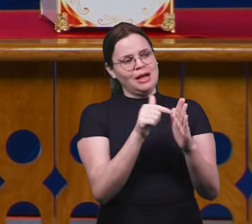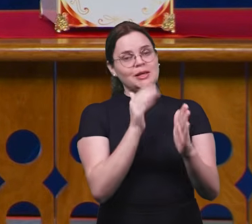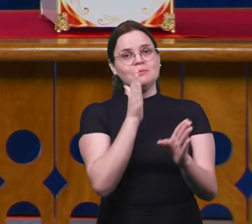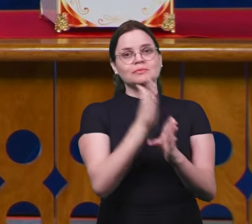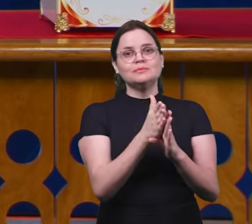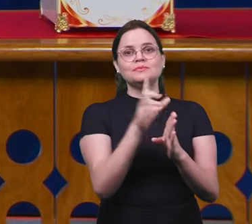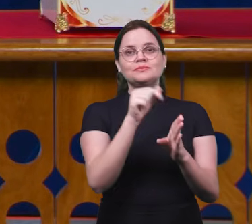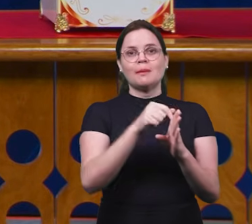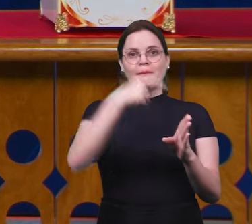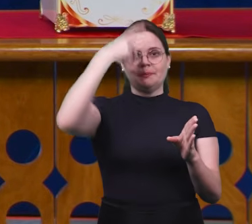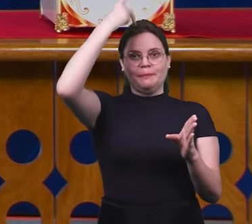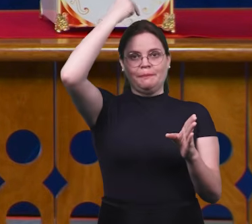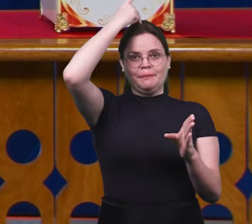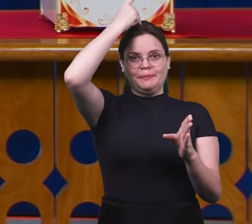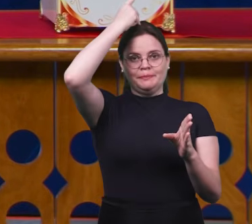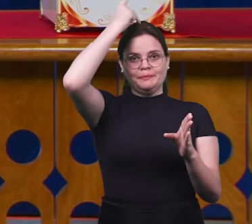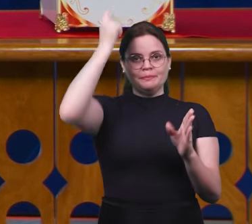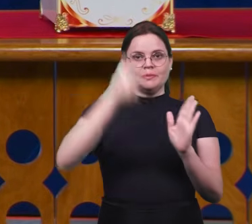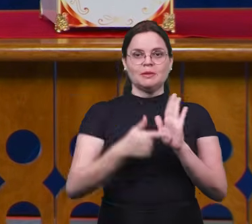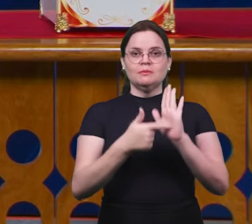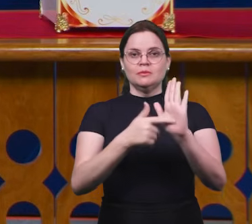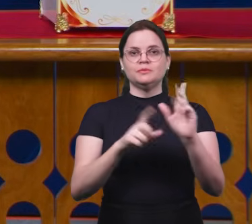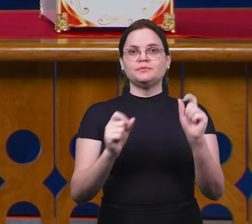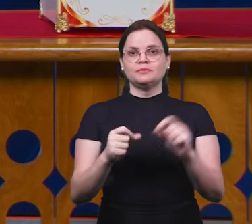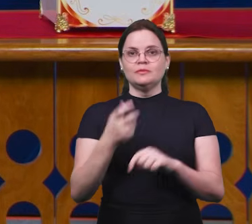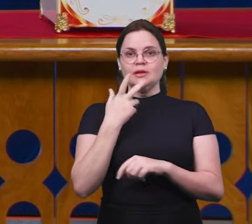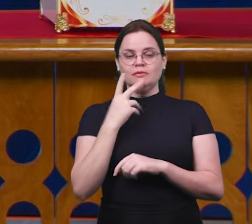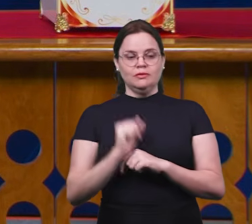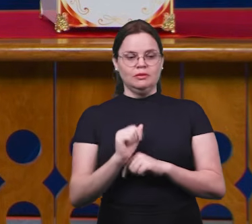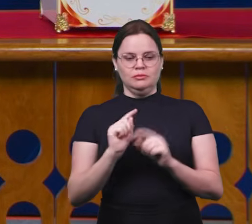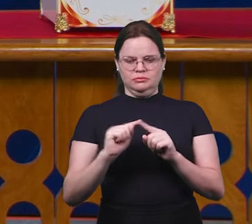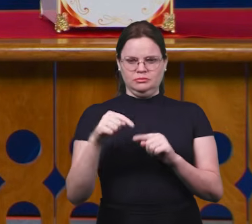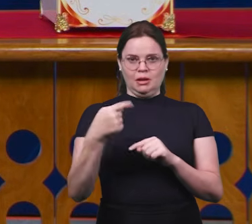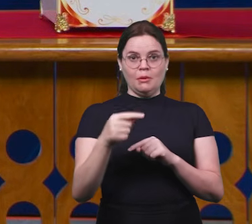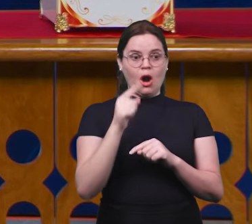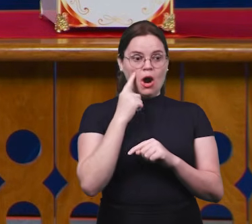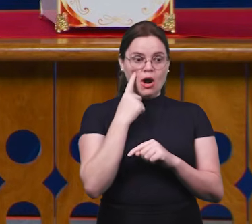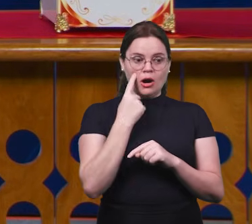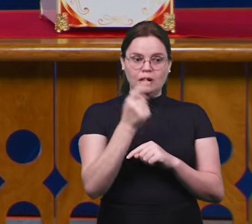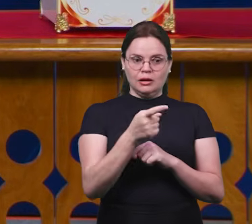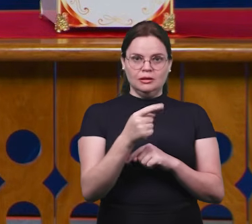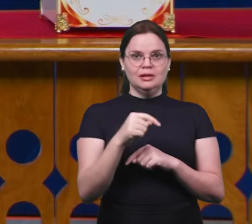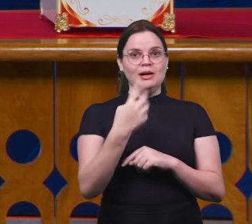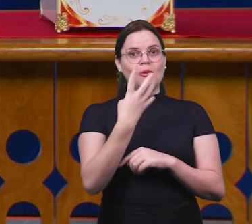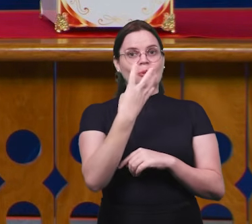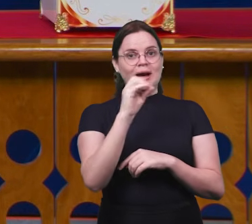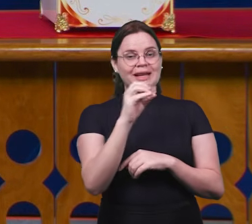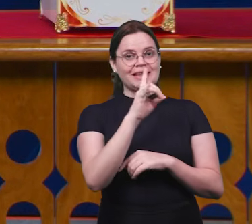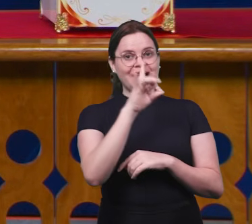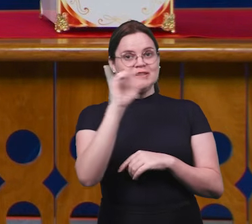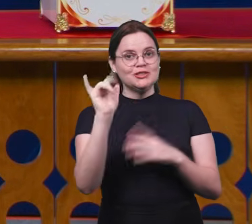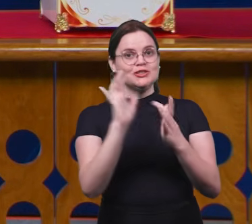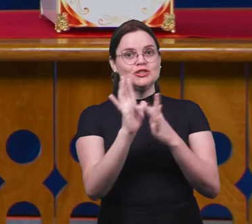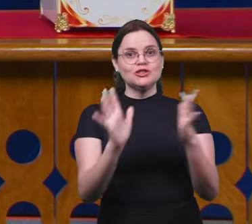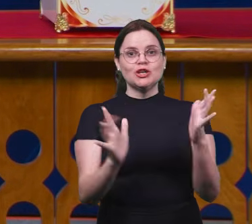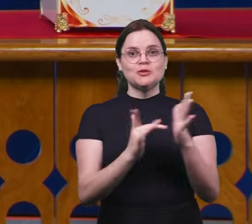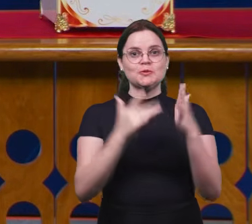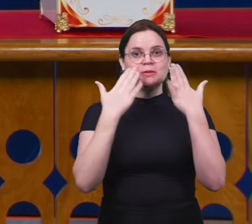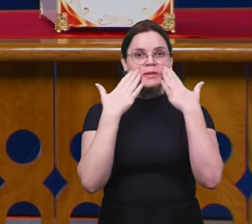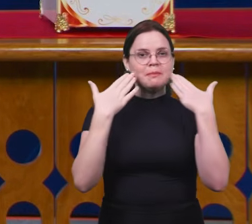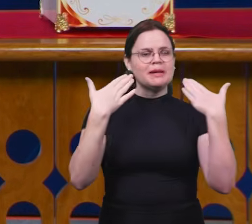de Pentecostes, dizendo, olha, não muito depois desses dias, então Jesus aparece por 40 dias,